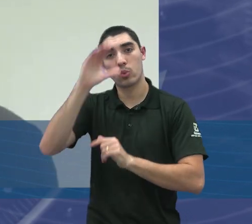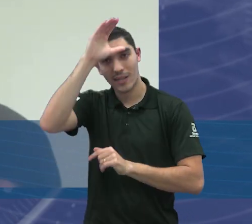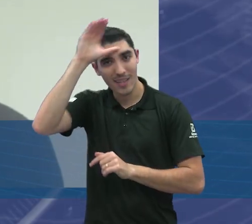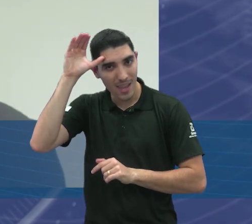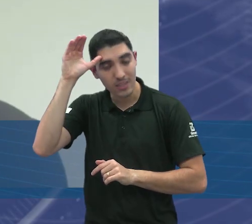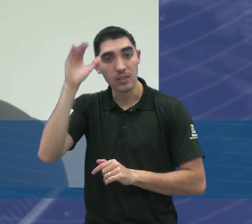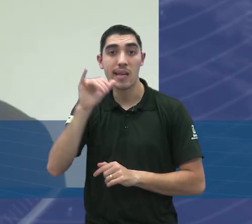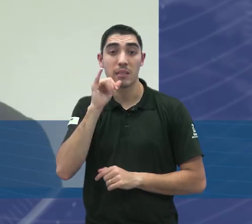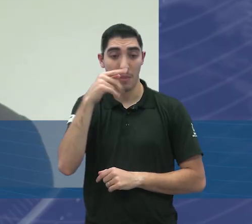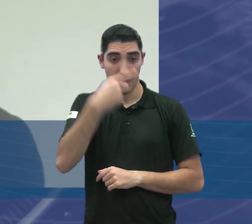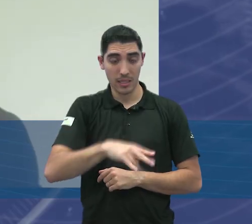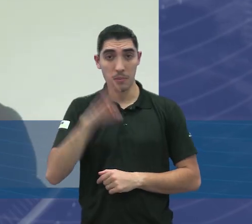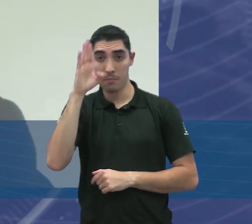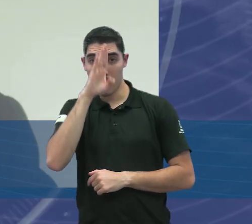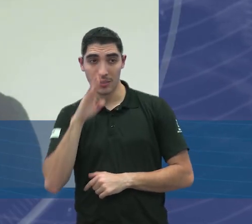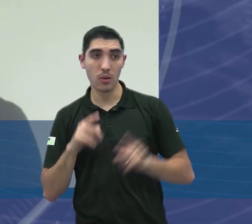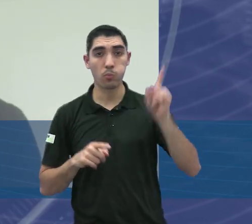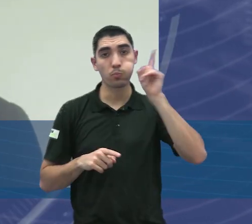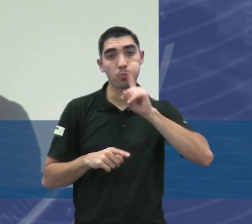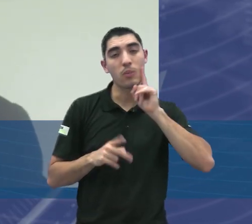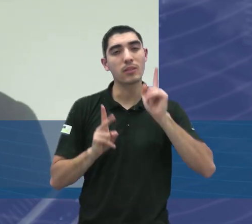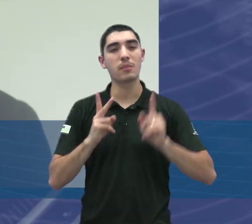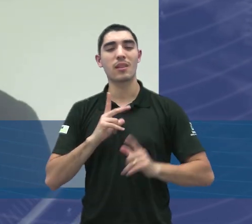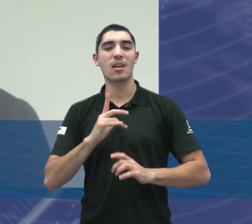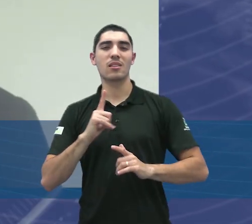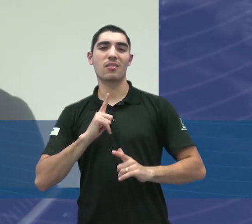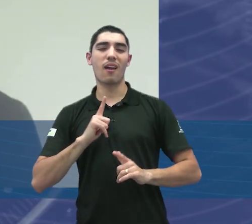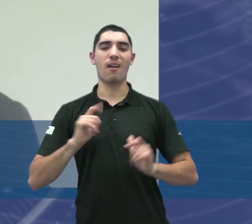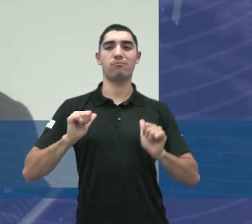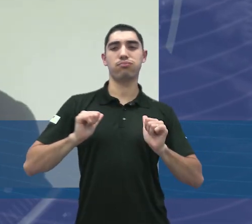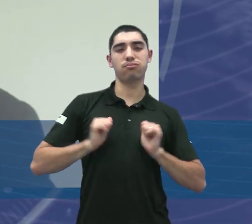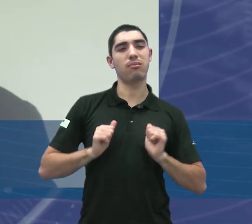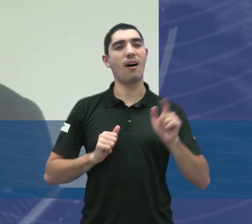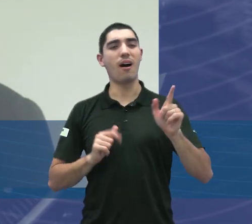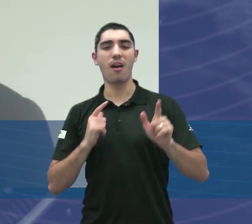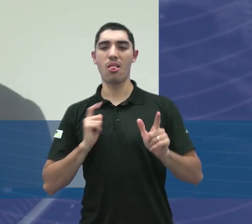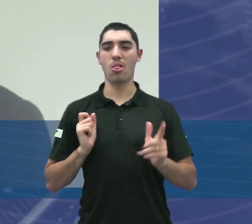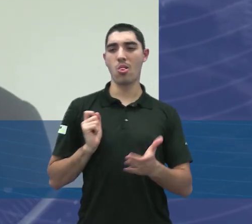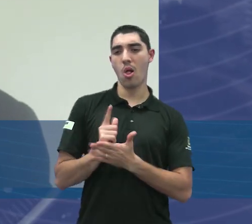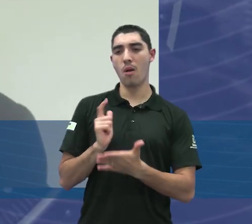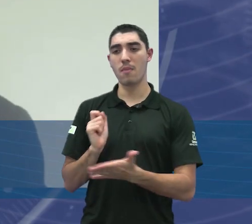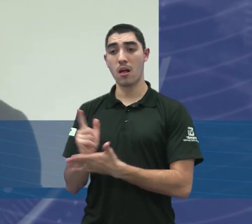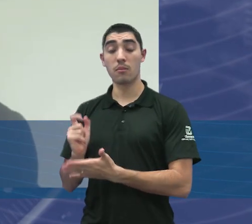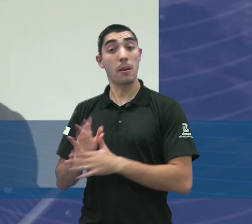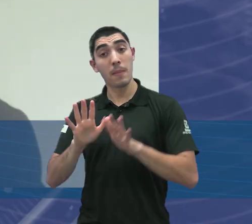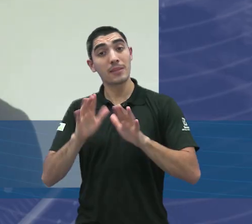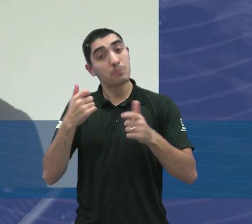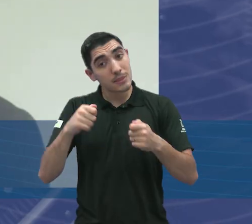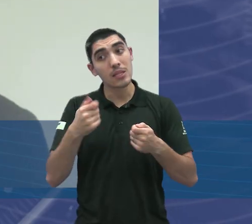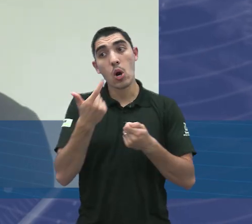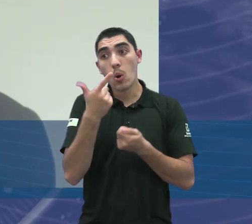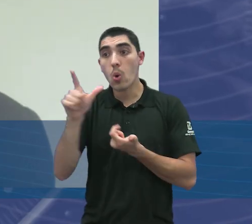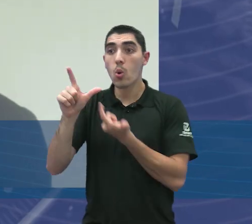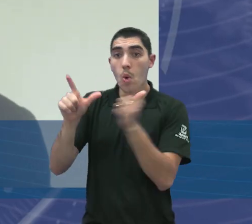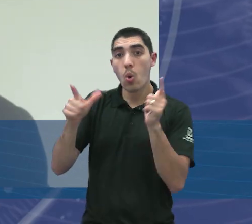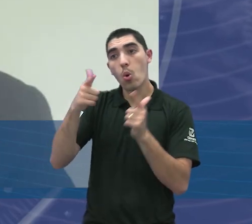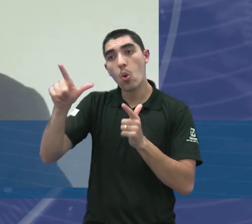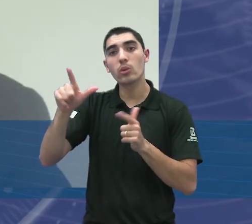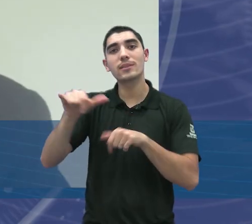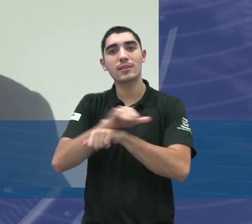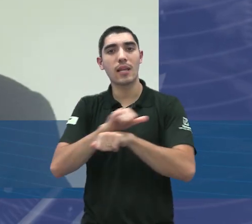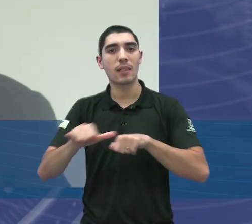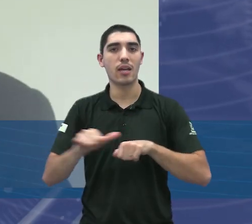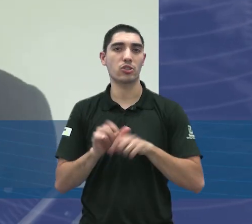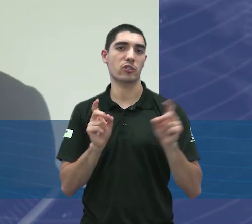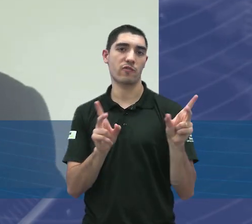isso, zona de conforto, que eles compram, eles têm poder, mas a gente tem que diversificar, né? Você tem que procurar outros mercados. Então,